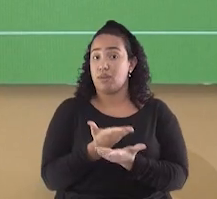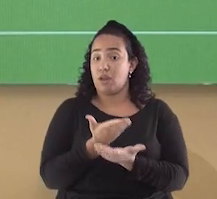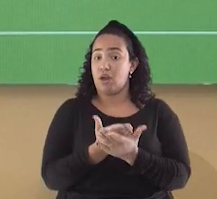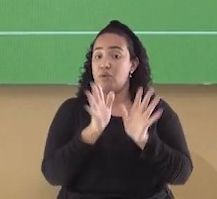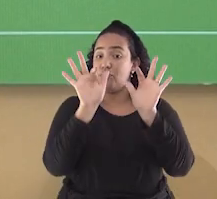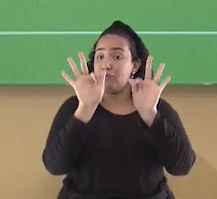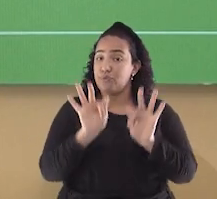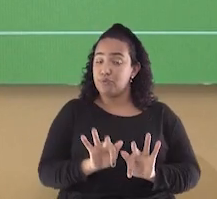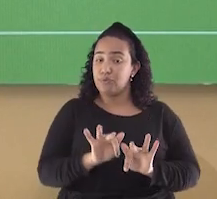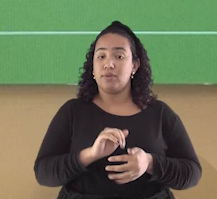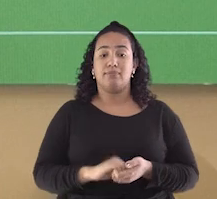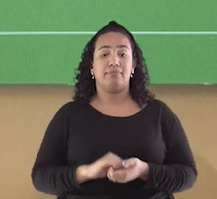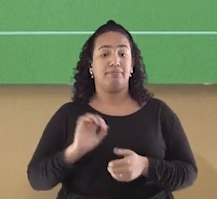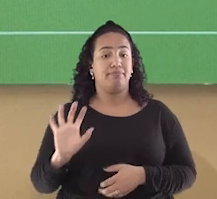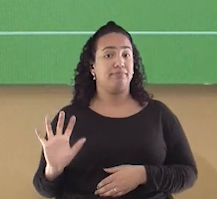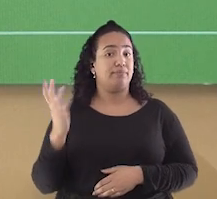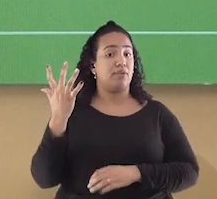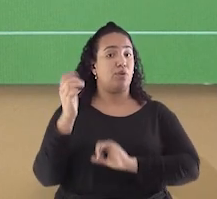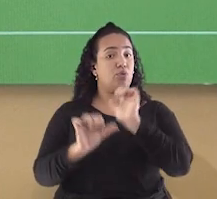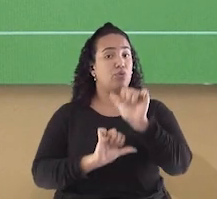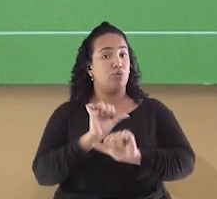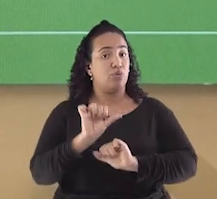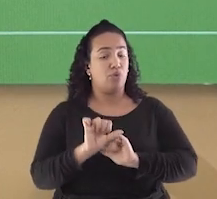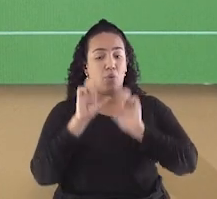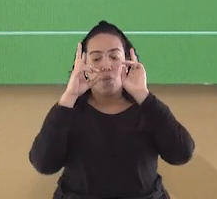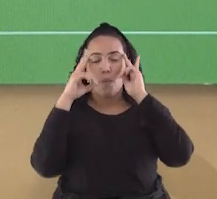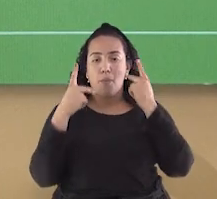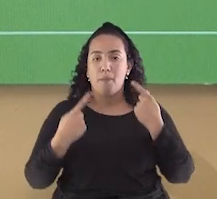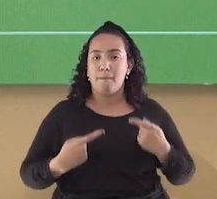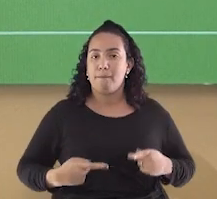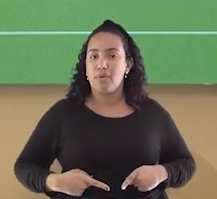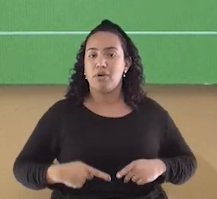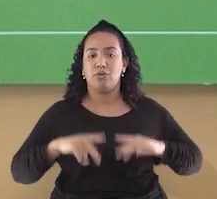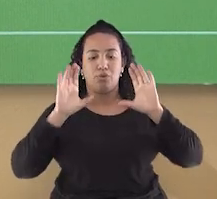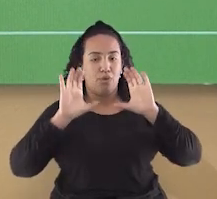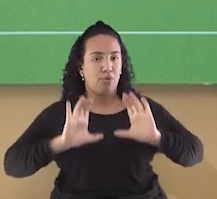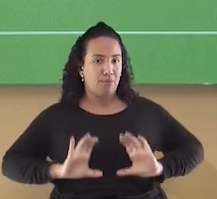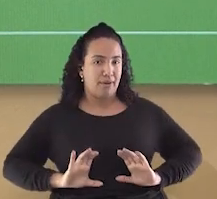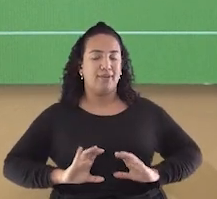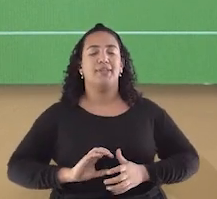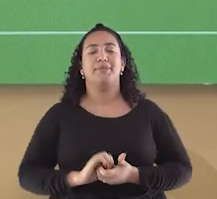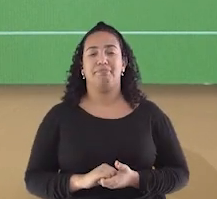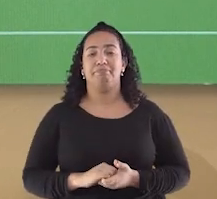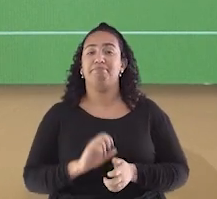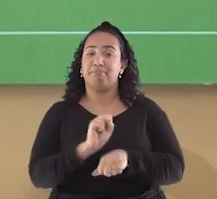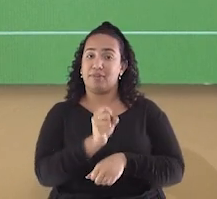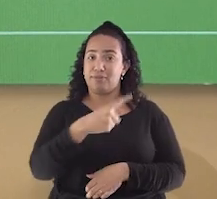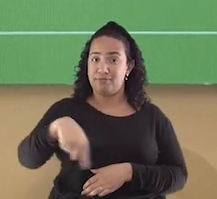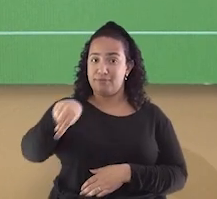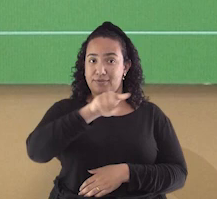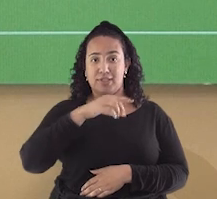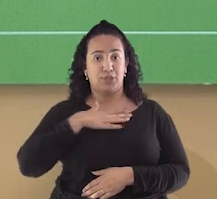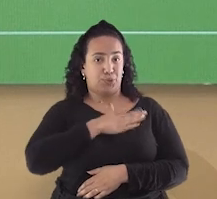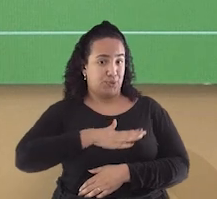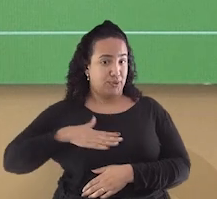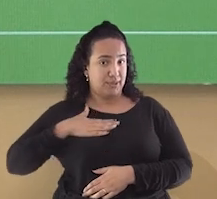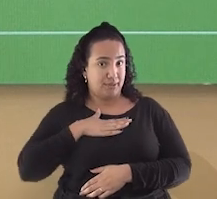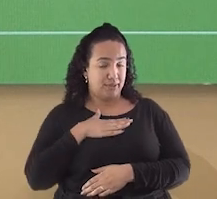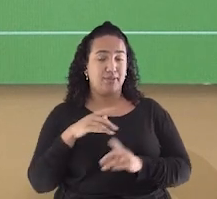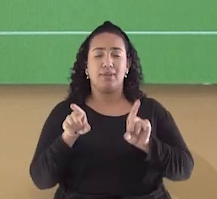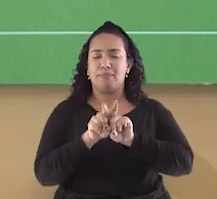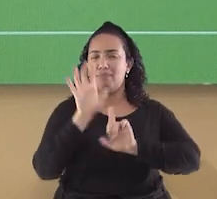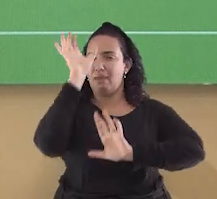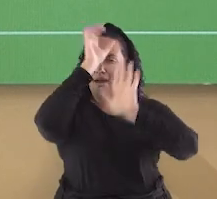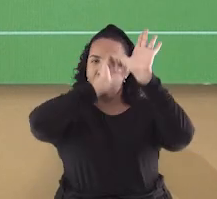as estações, consumo e comportamento humano. Foi a nossa aula de ciências. Espero que vocês tenham gostado e, claro,